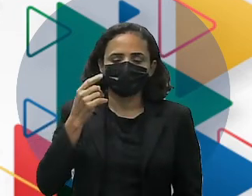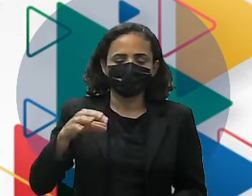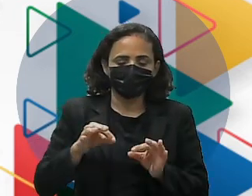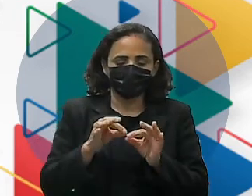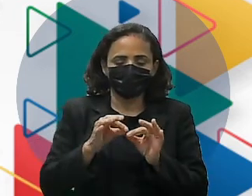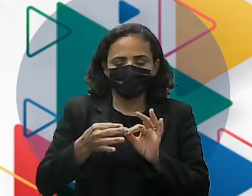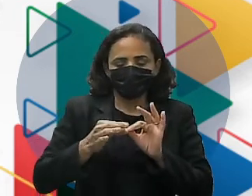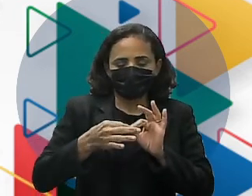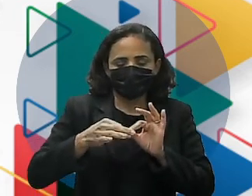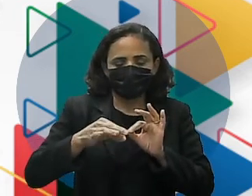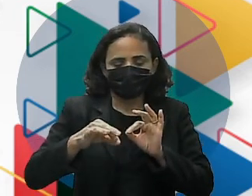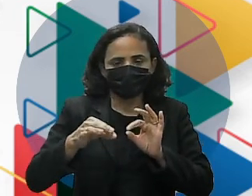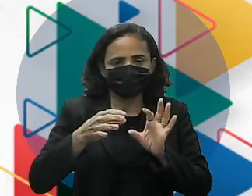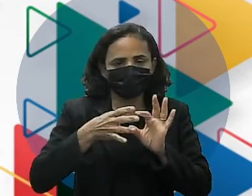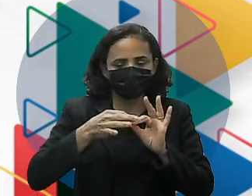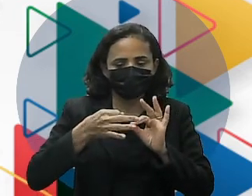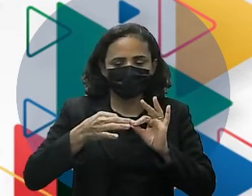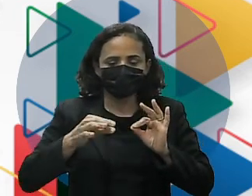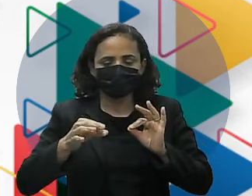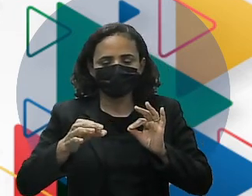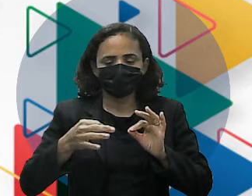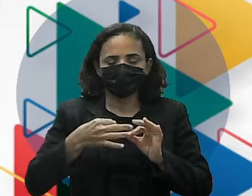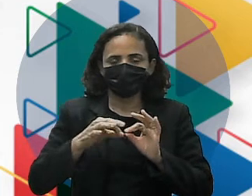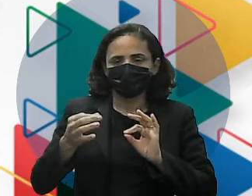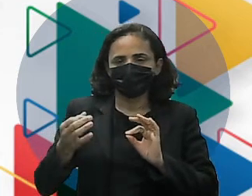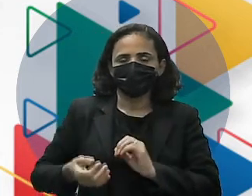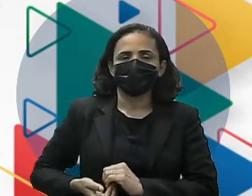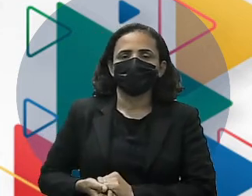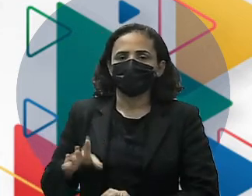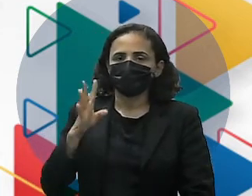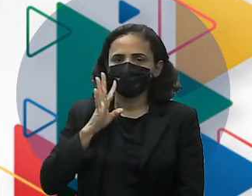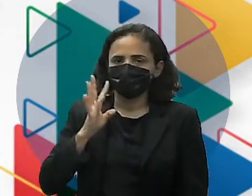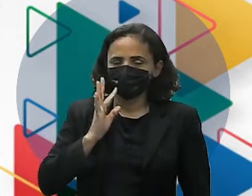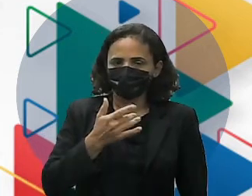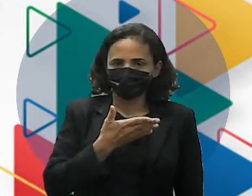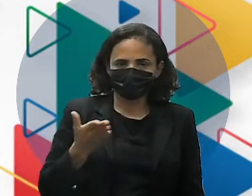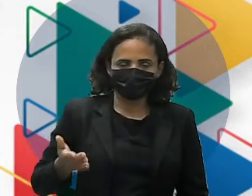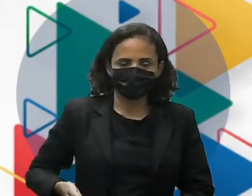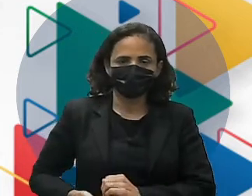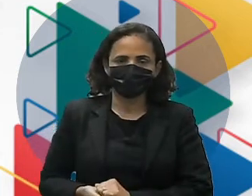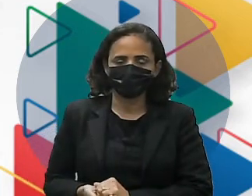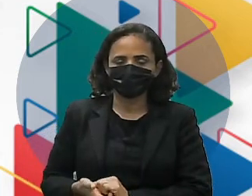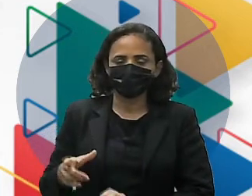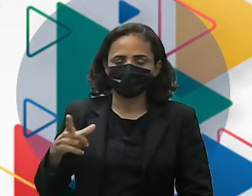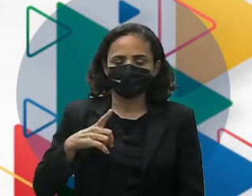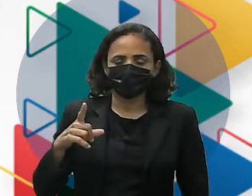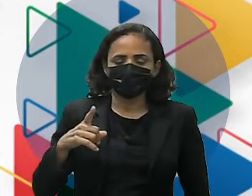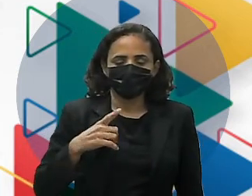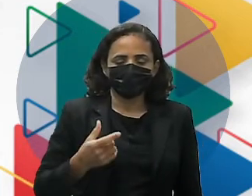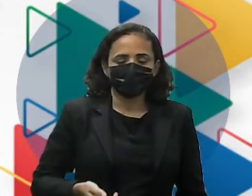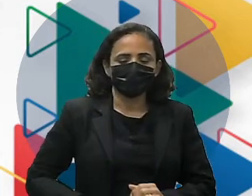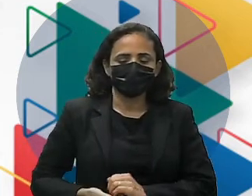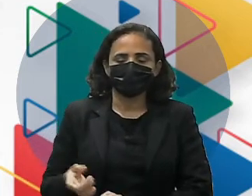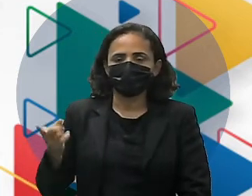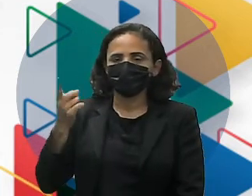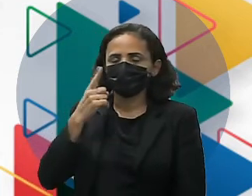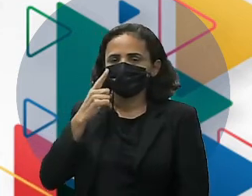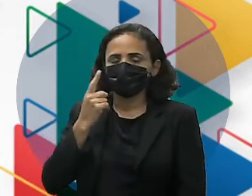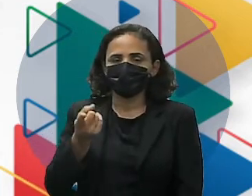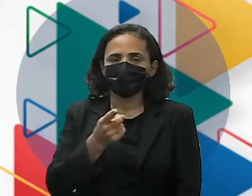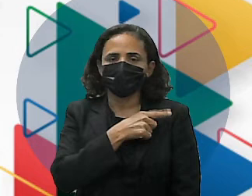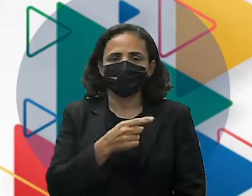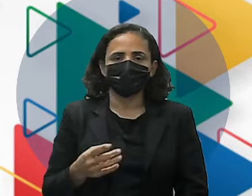percurso desse trajeto, beleza? Então aí eu tenho uma equação do primeiro